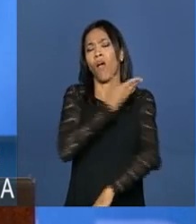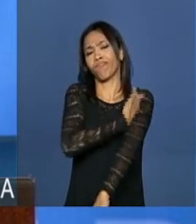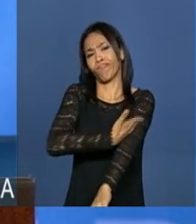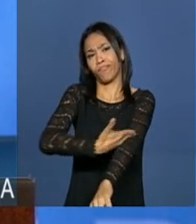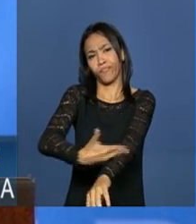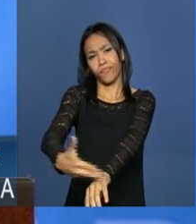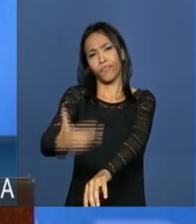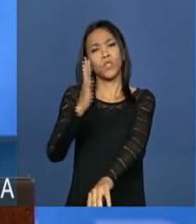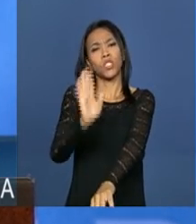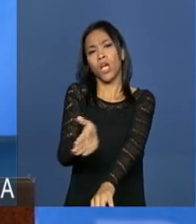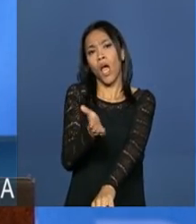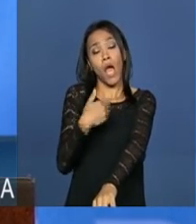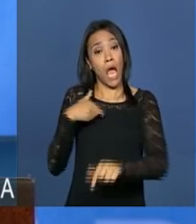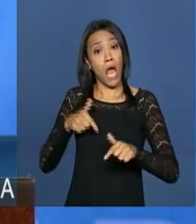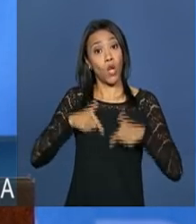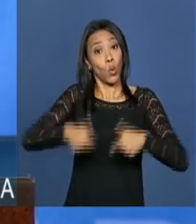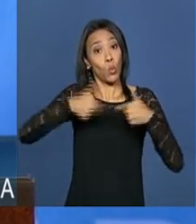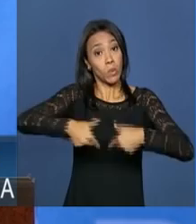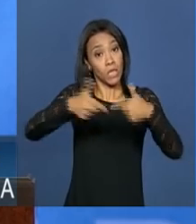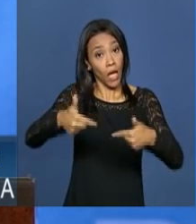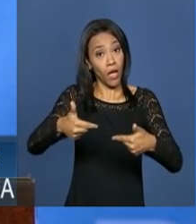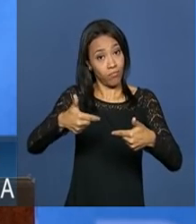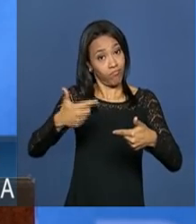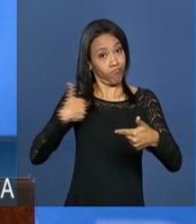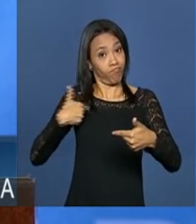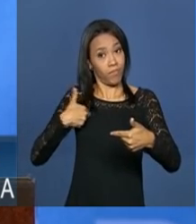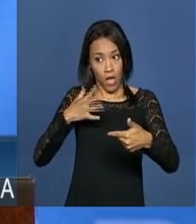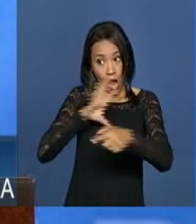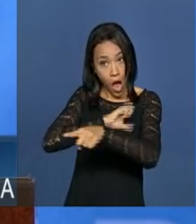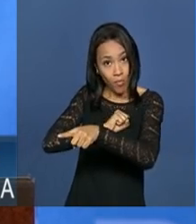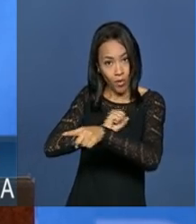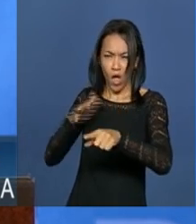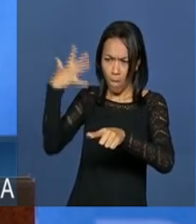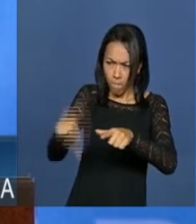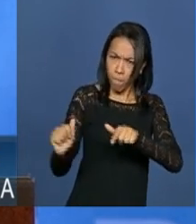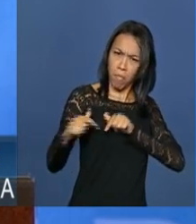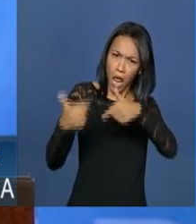acostumei a lutar por mim e pelos que eu